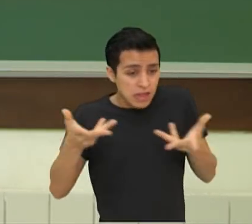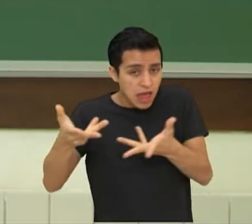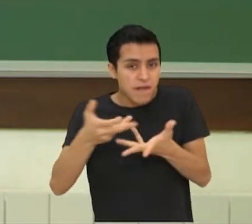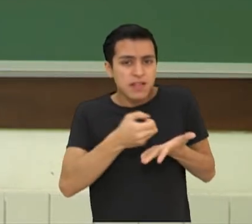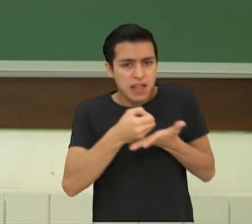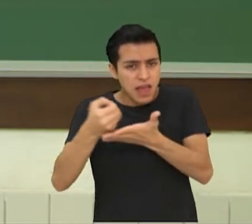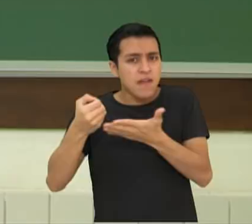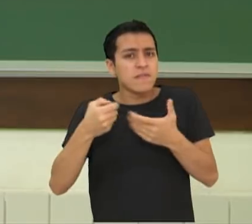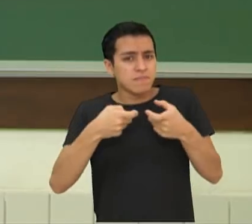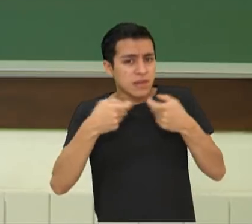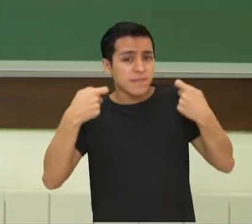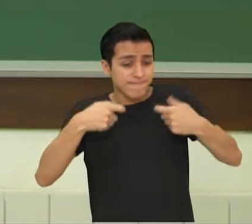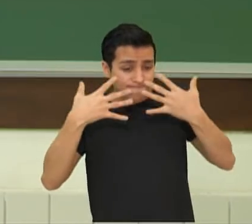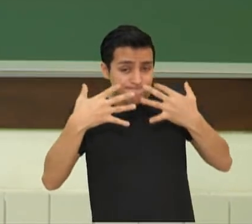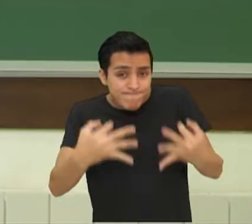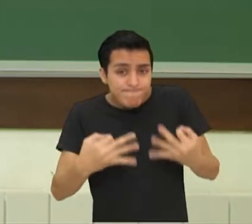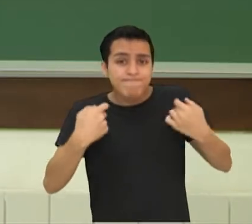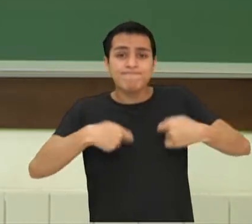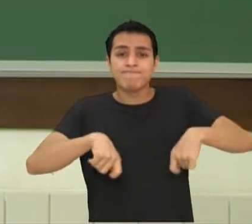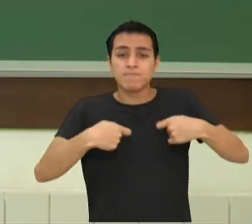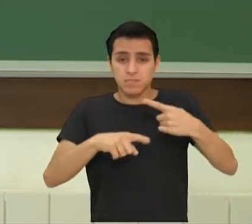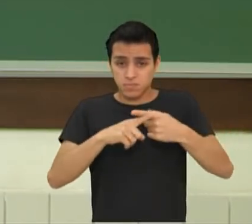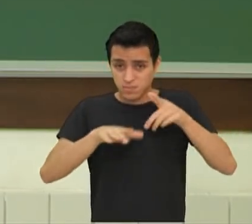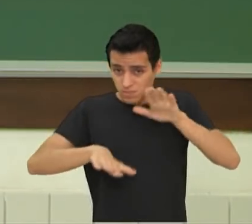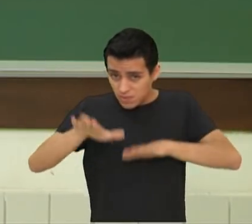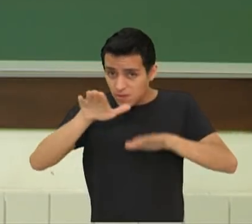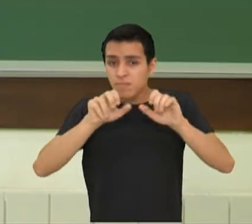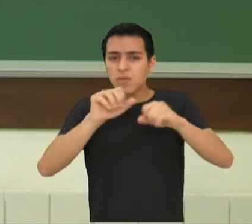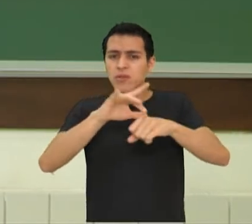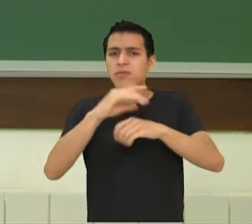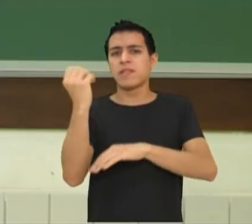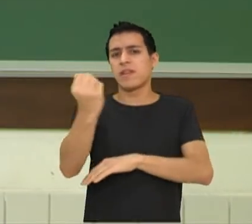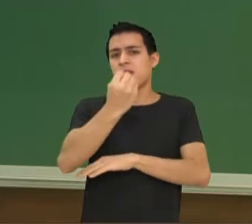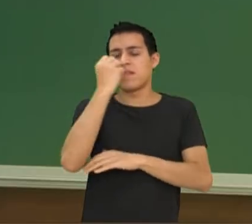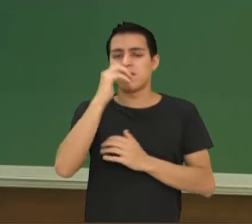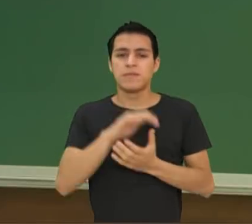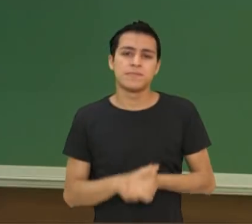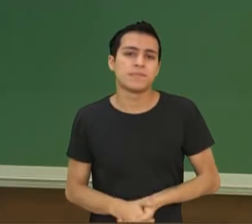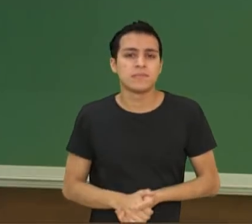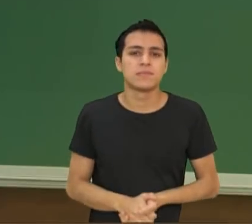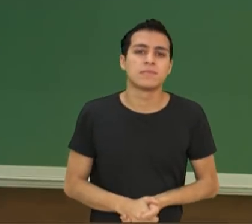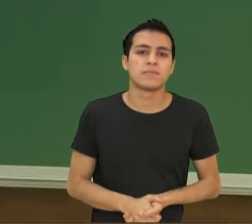É fundamental ficar atento, pessoal, porque pode ser uma doença grave.